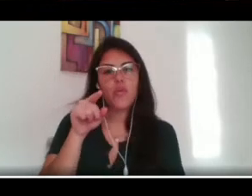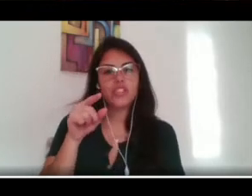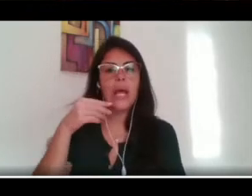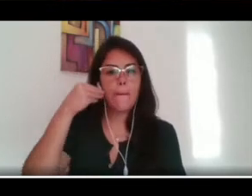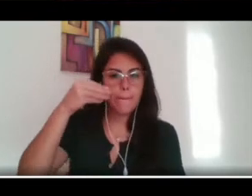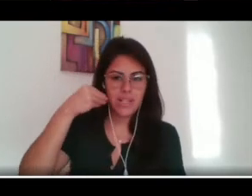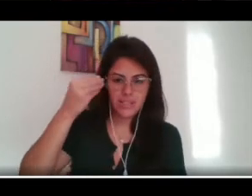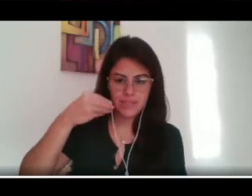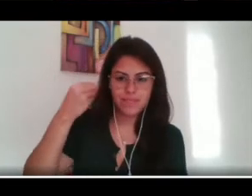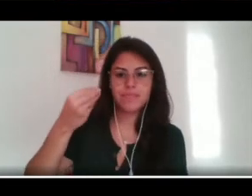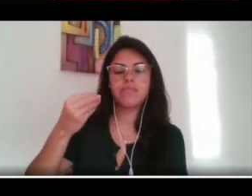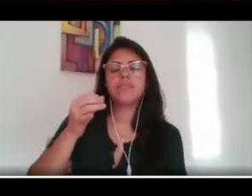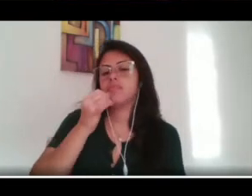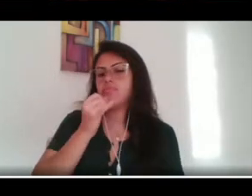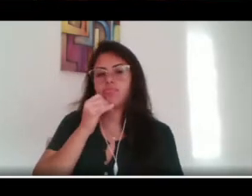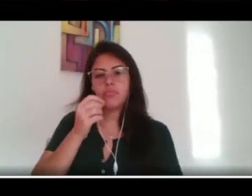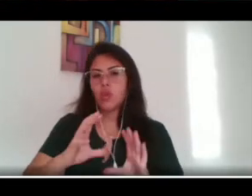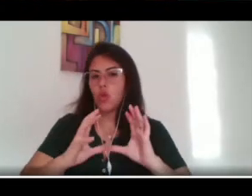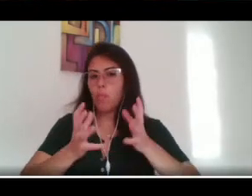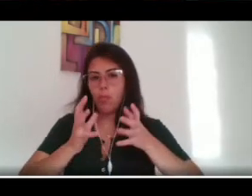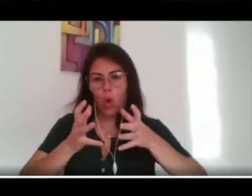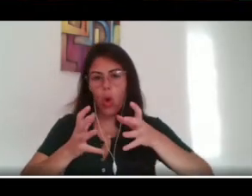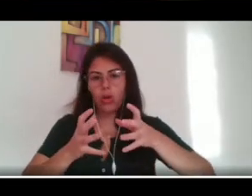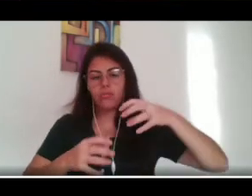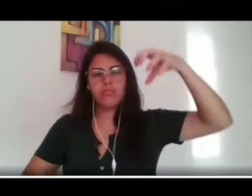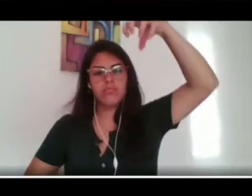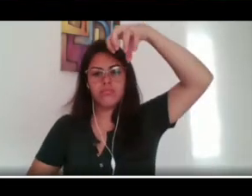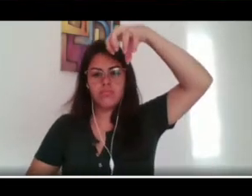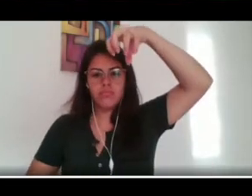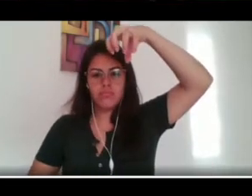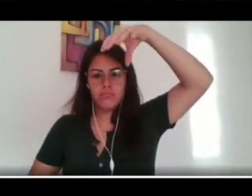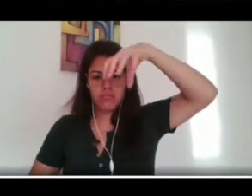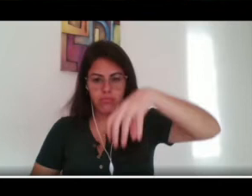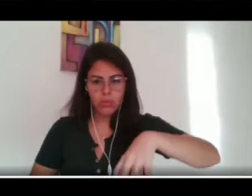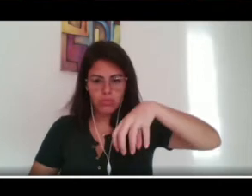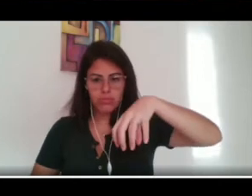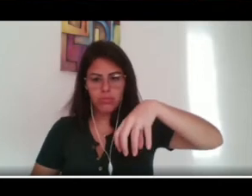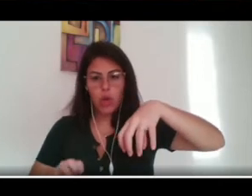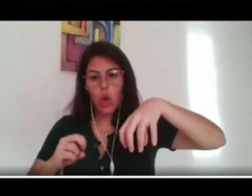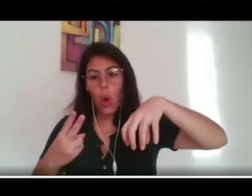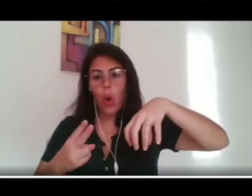ela verticalmente, as duas vão cair no solo ao mesmo tempo.